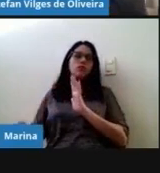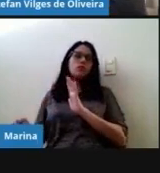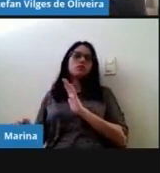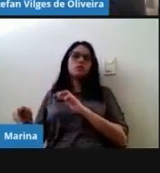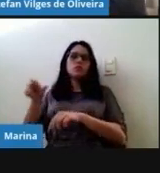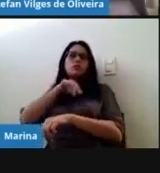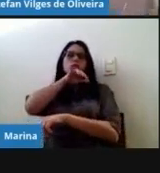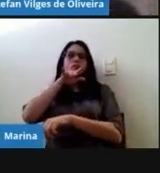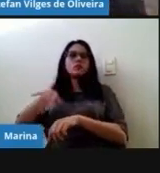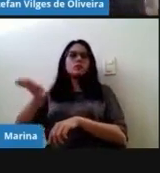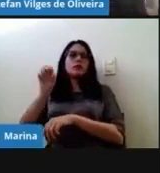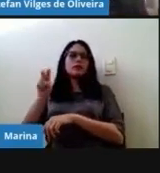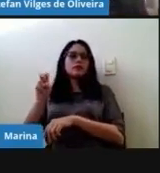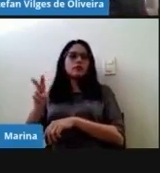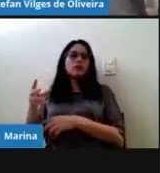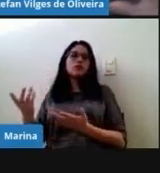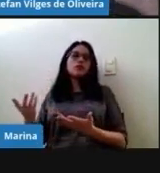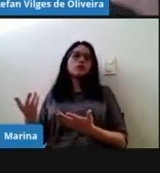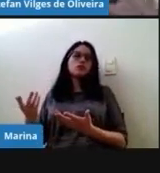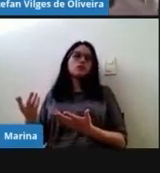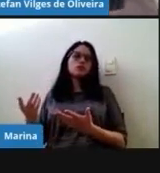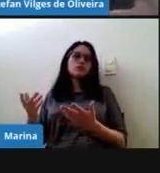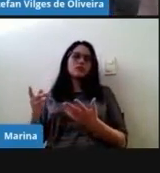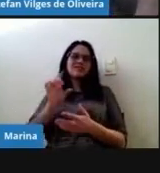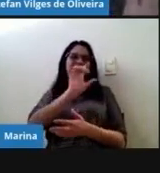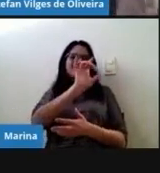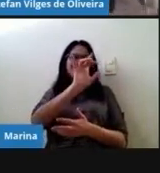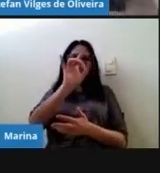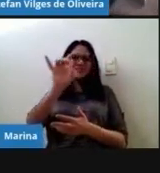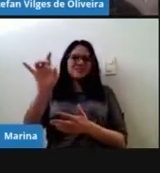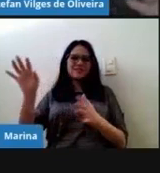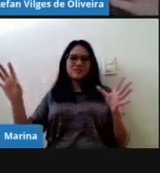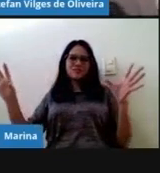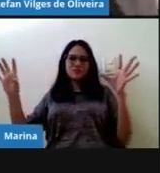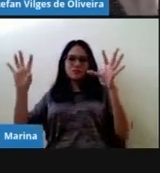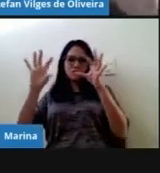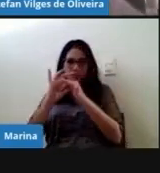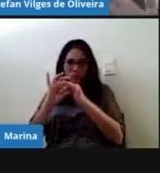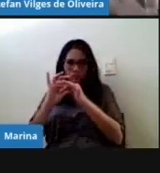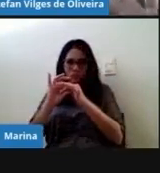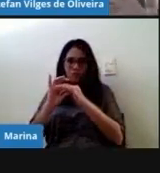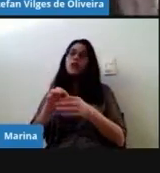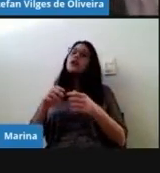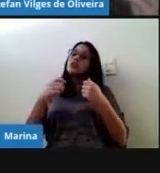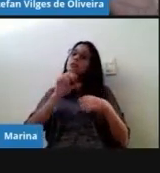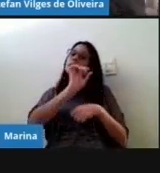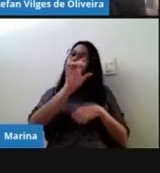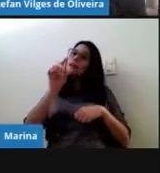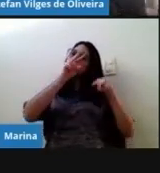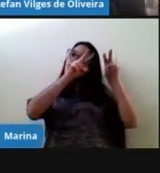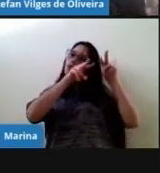dessas doenças, de vírus. Então, todos esses componentes, eles precisam ser analisados dentro de uma conjuntura que